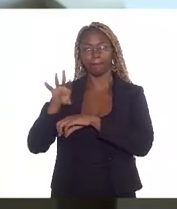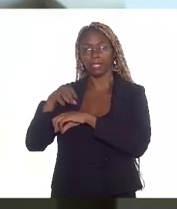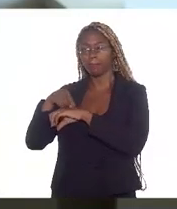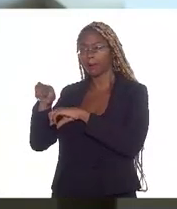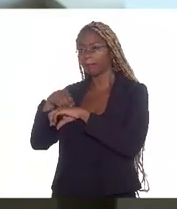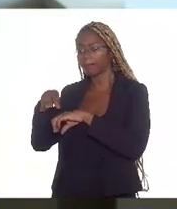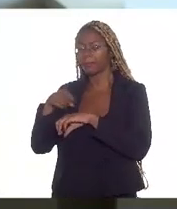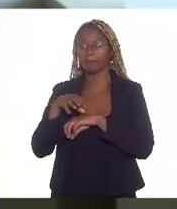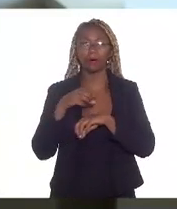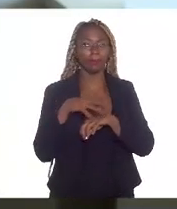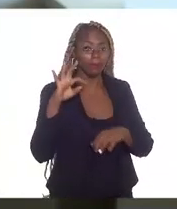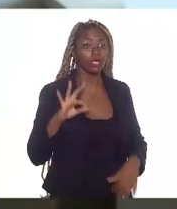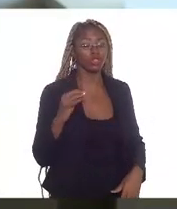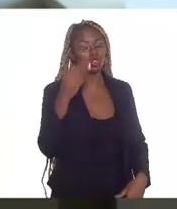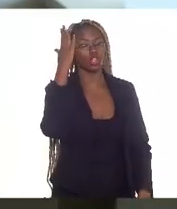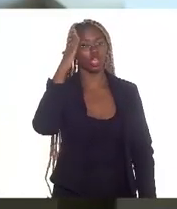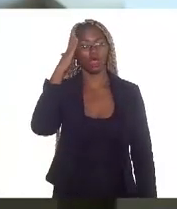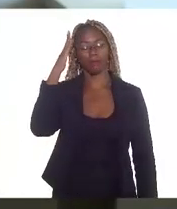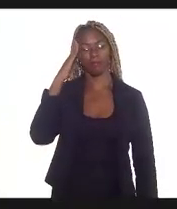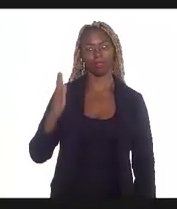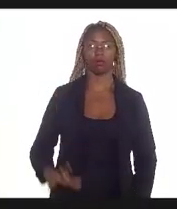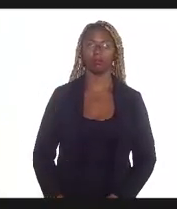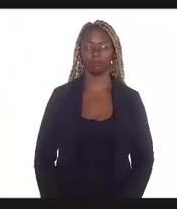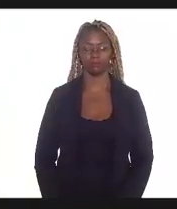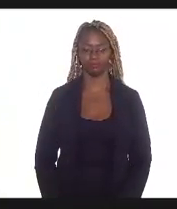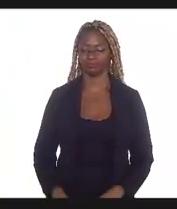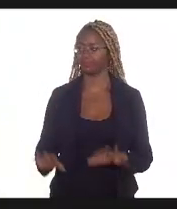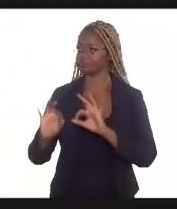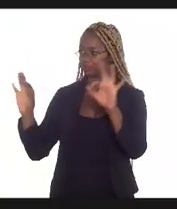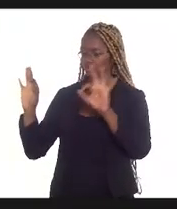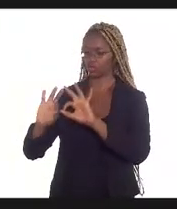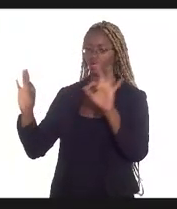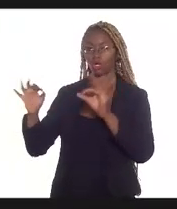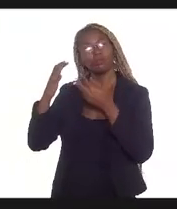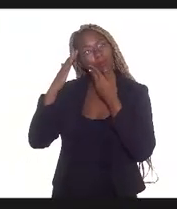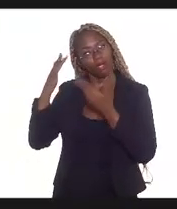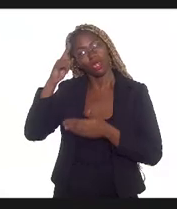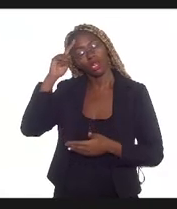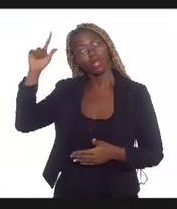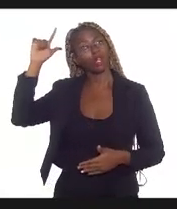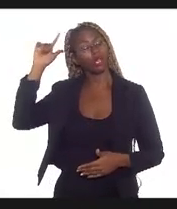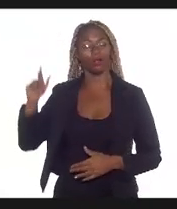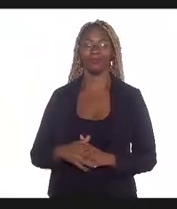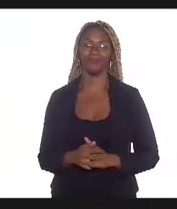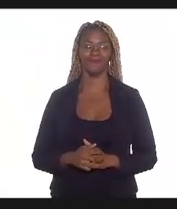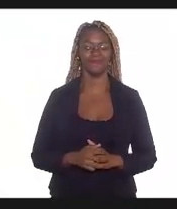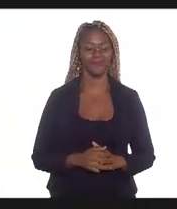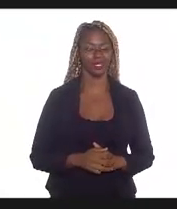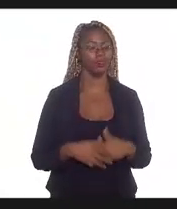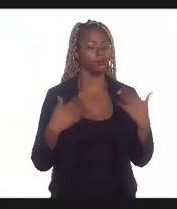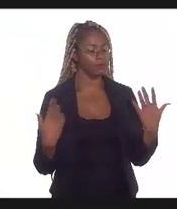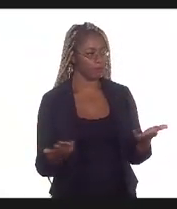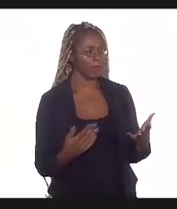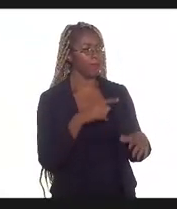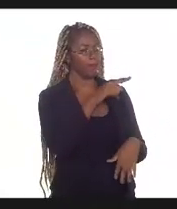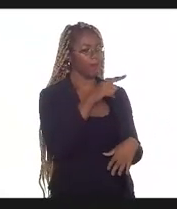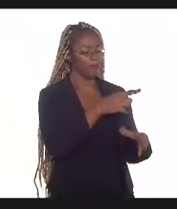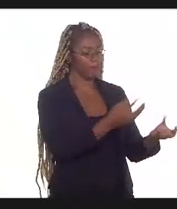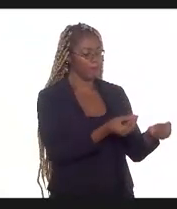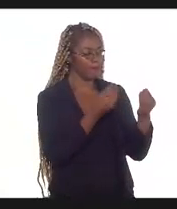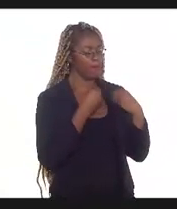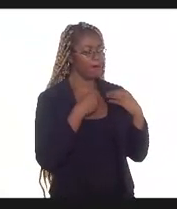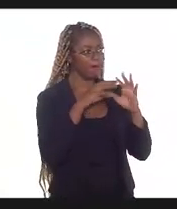o reconhecimento. Excelente. Obrigado, deputado Luiz Paulo. Boa, Amorim, Vossa Excelência encaminha o ofício